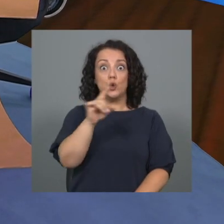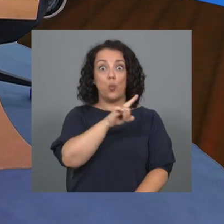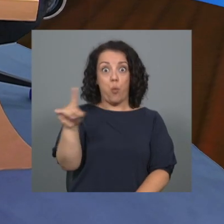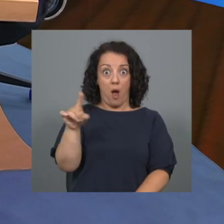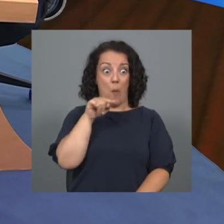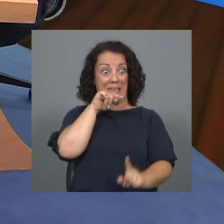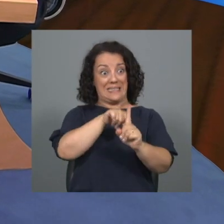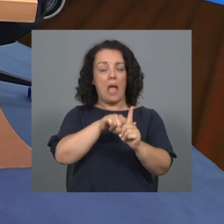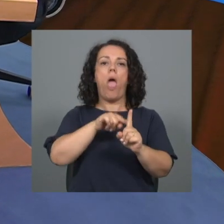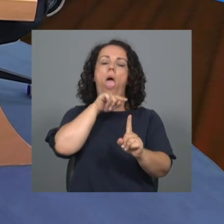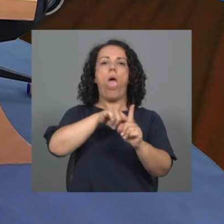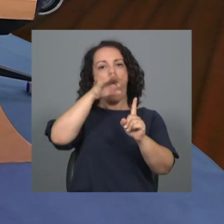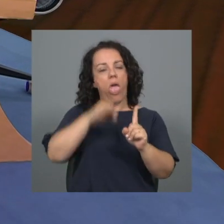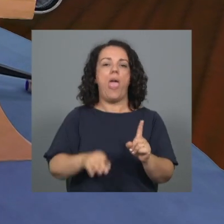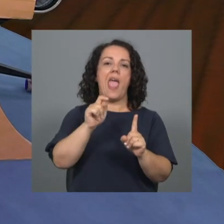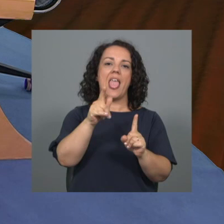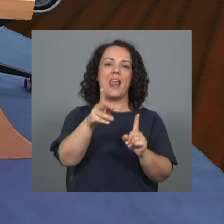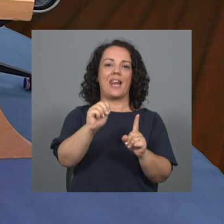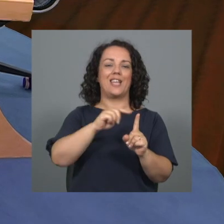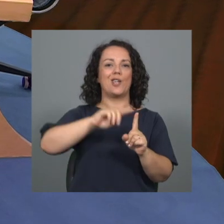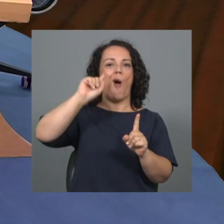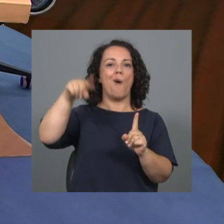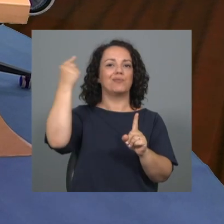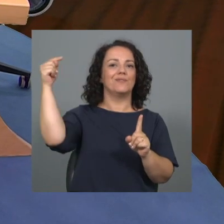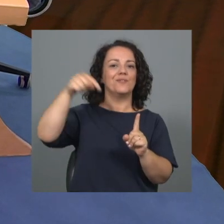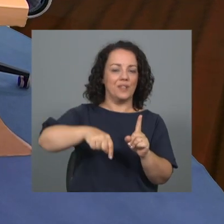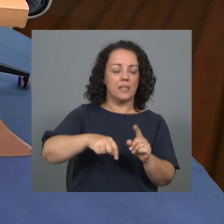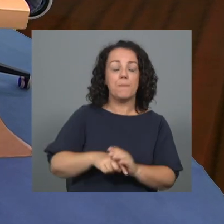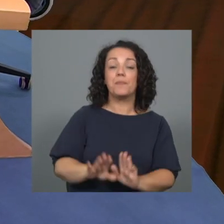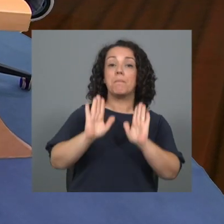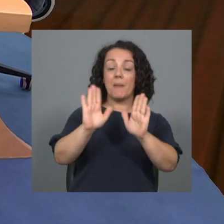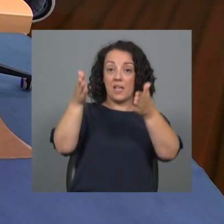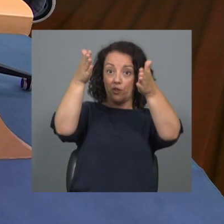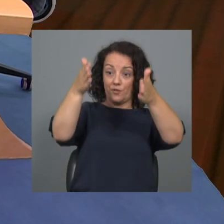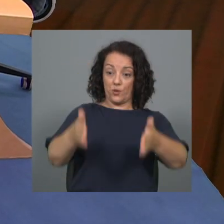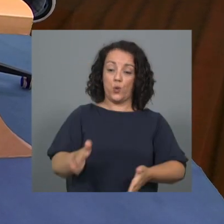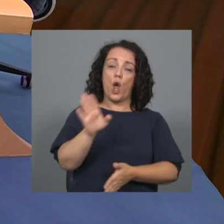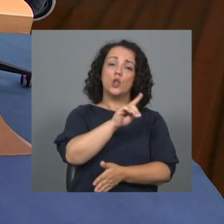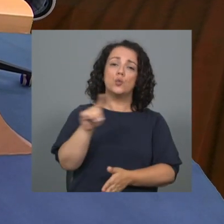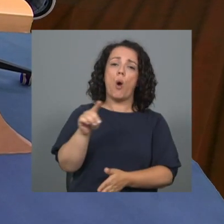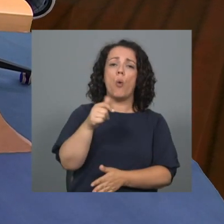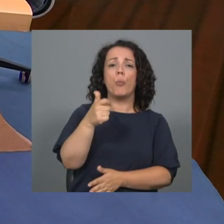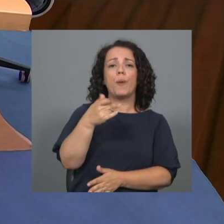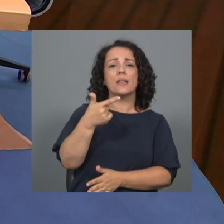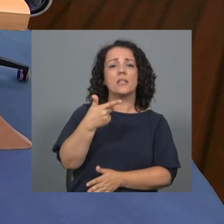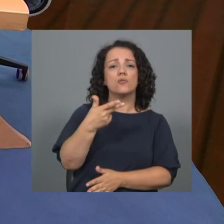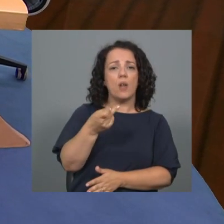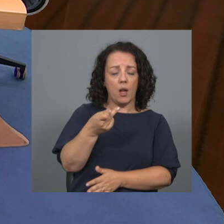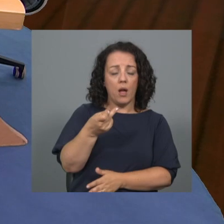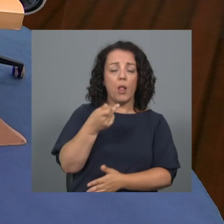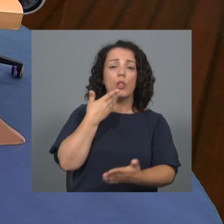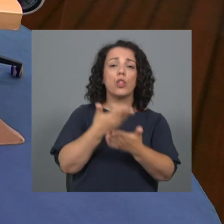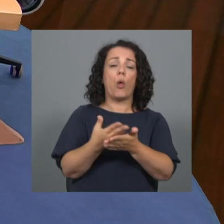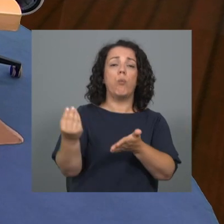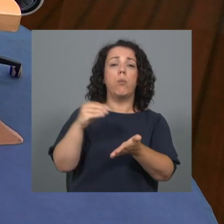essa figura que devia vir, que é João Batista. E esta figura de João Batista tornou-se, no Novo